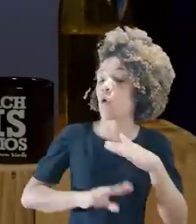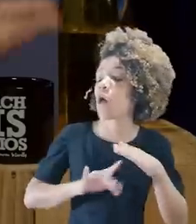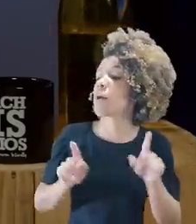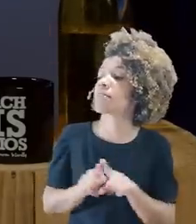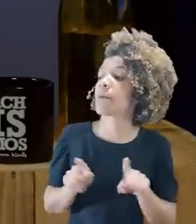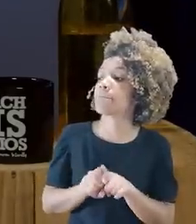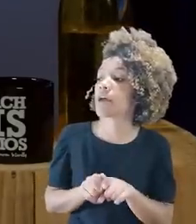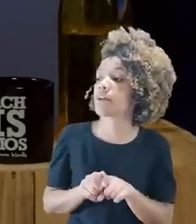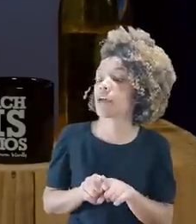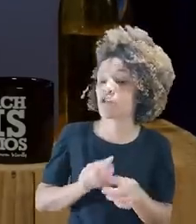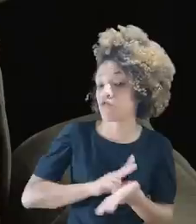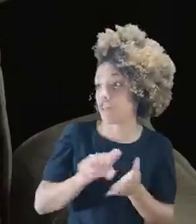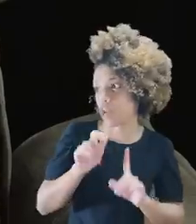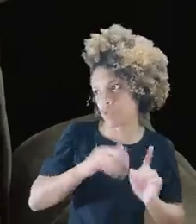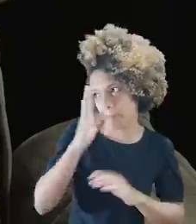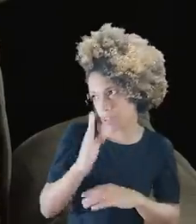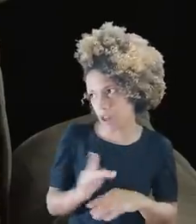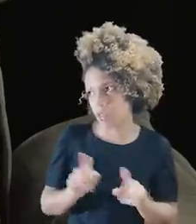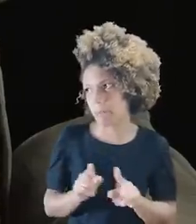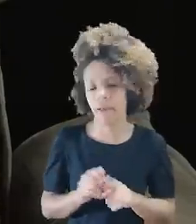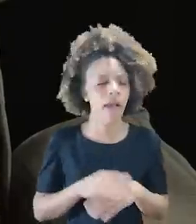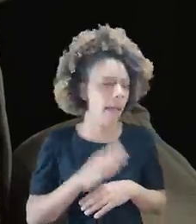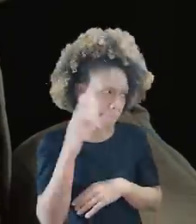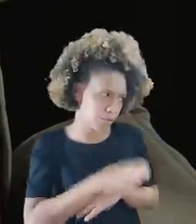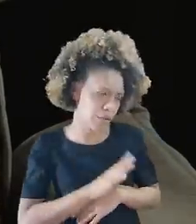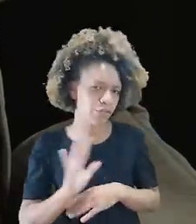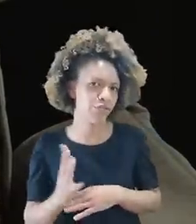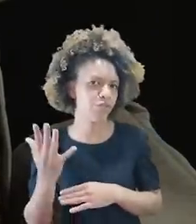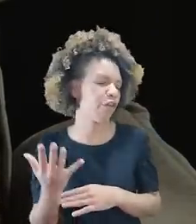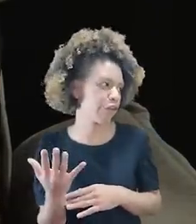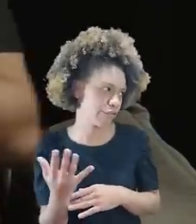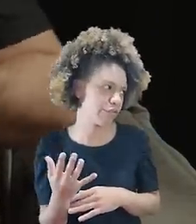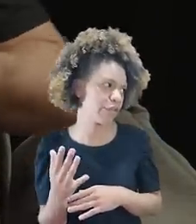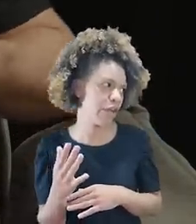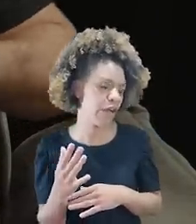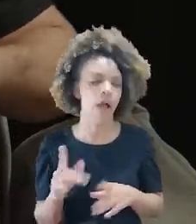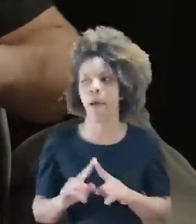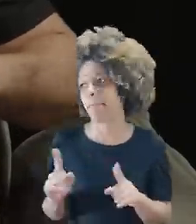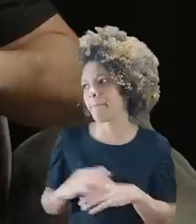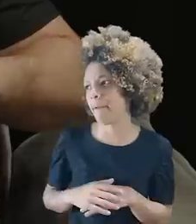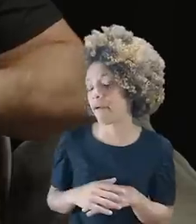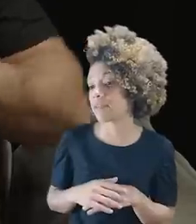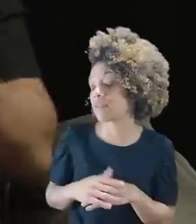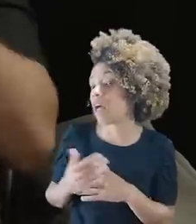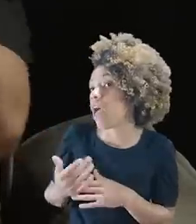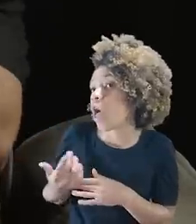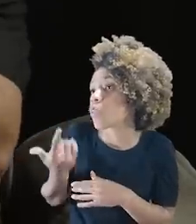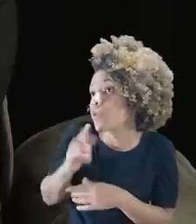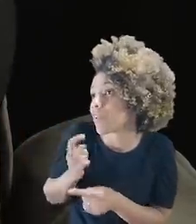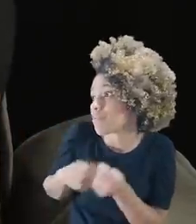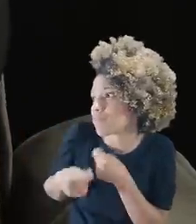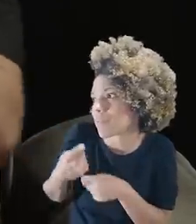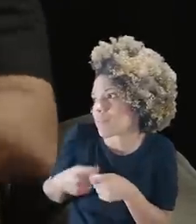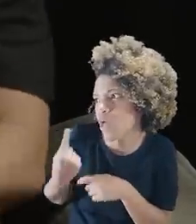mais naquela época não se falava nem de saúde mental né E hoje eu vejo que assim a maldade faz o circo e a maldade hoje colocou a audiência dentro do